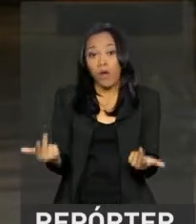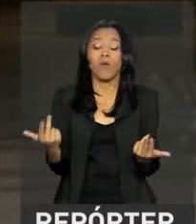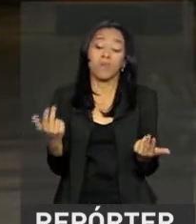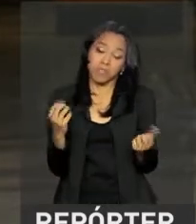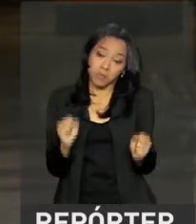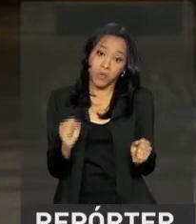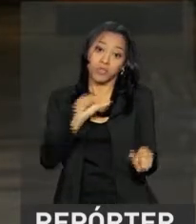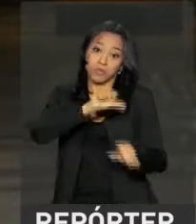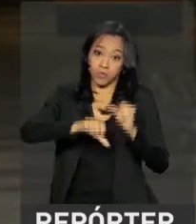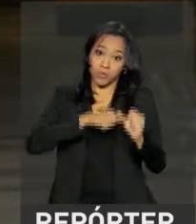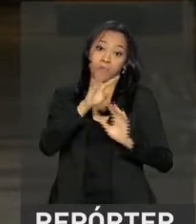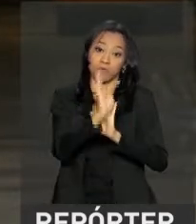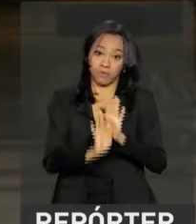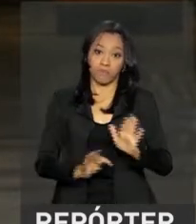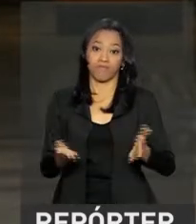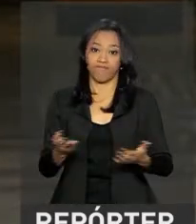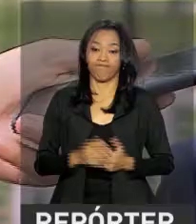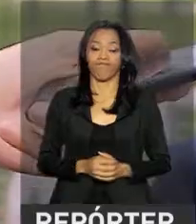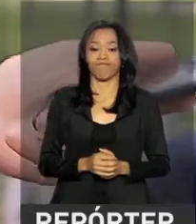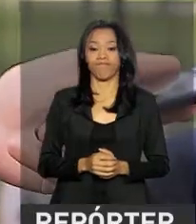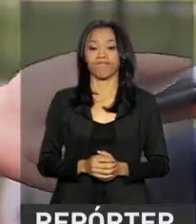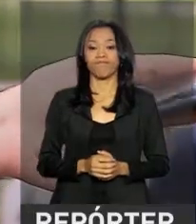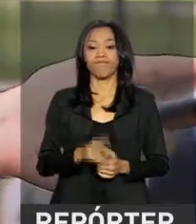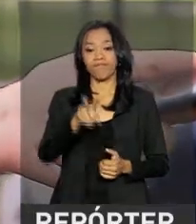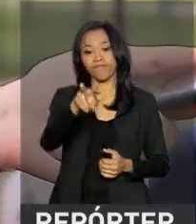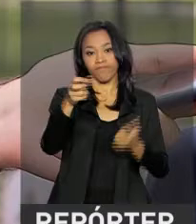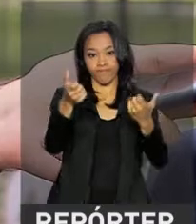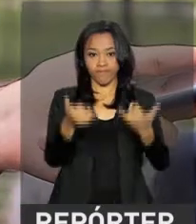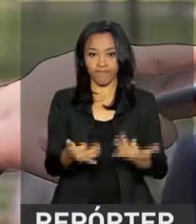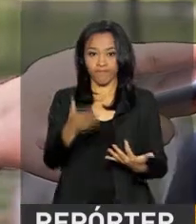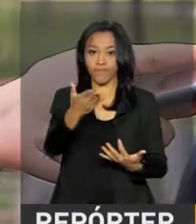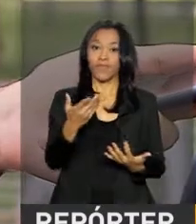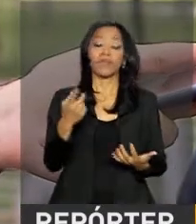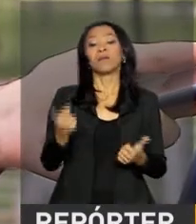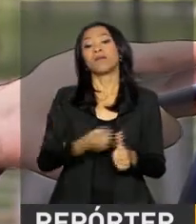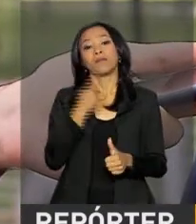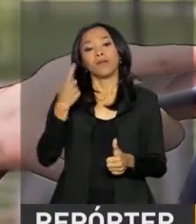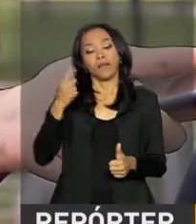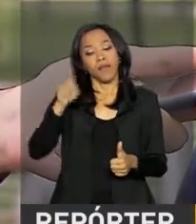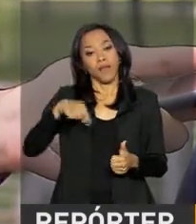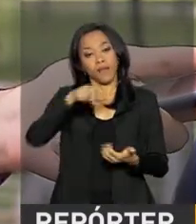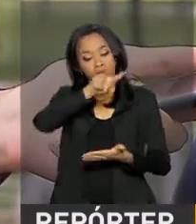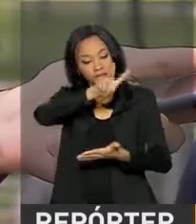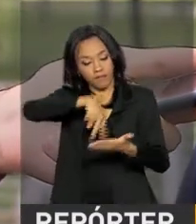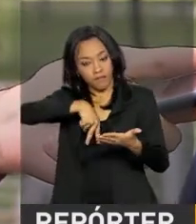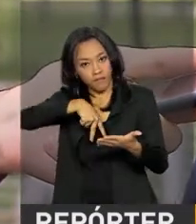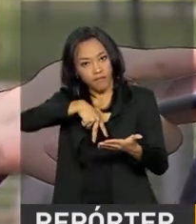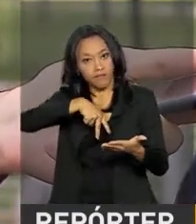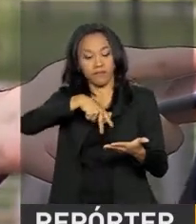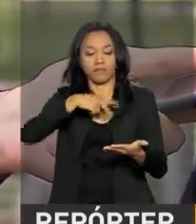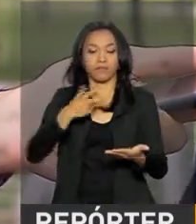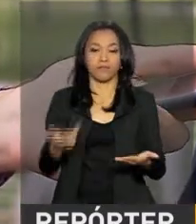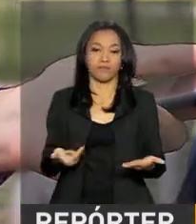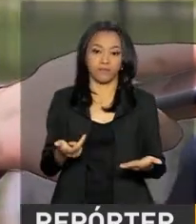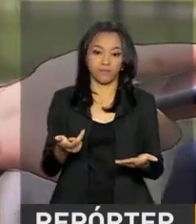mudanças vamos ouvir é eller não é é é